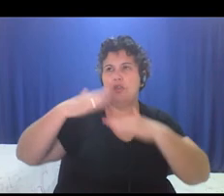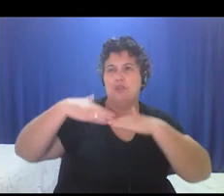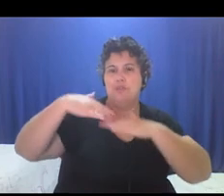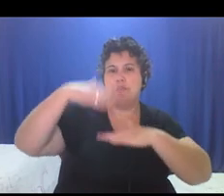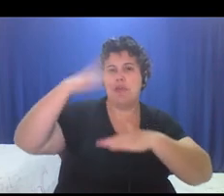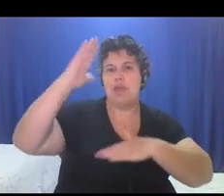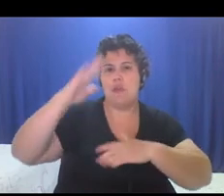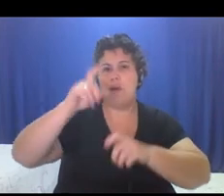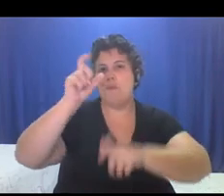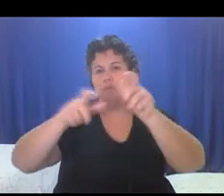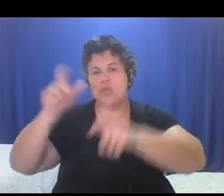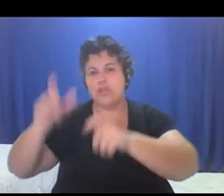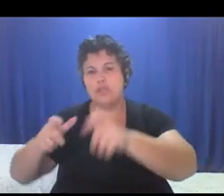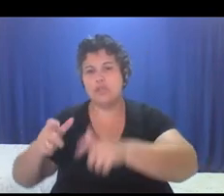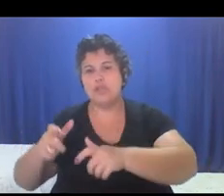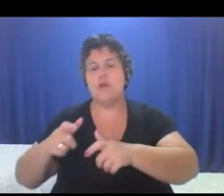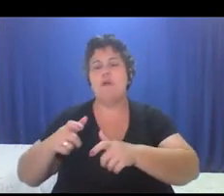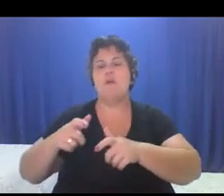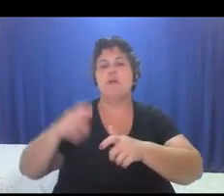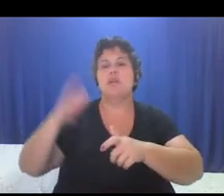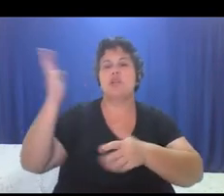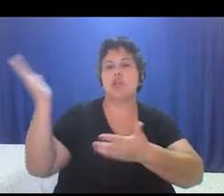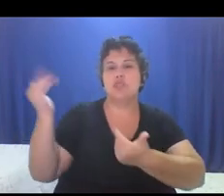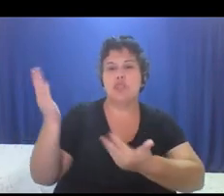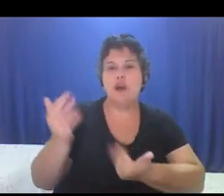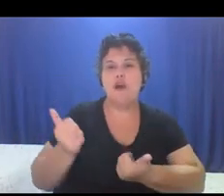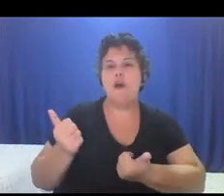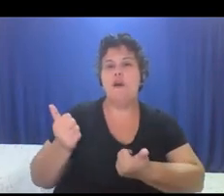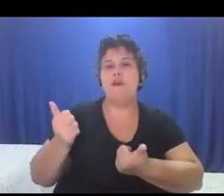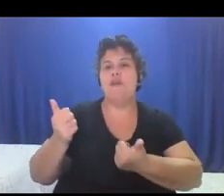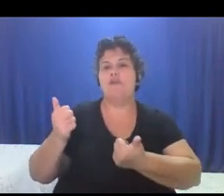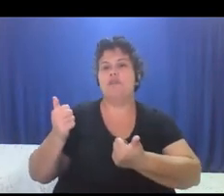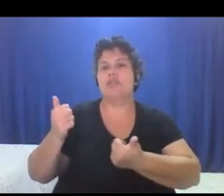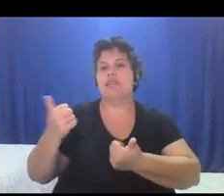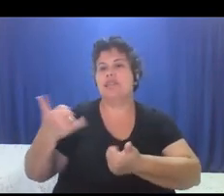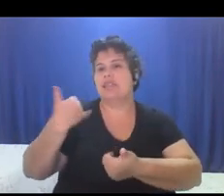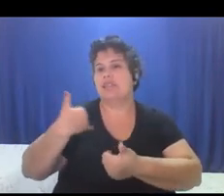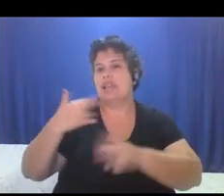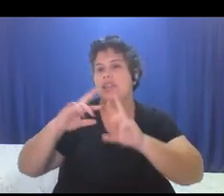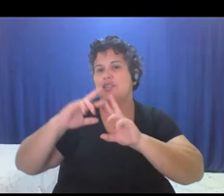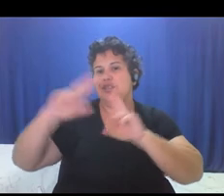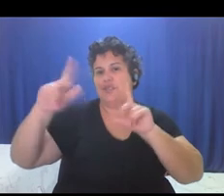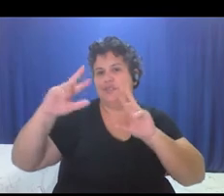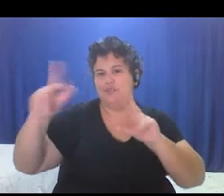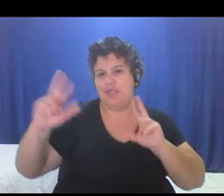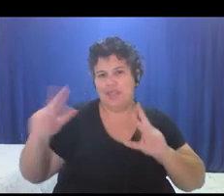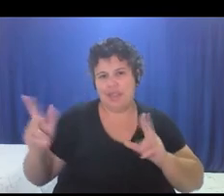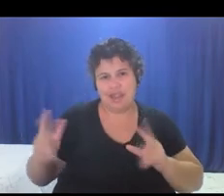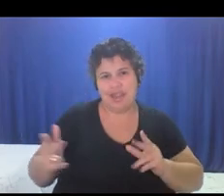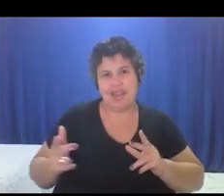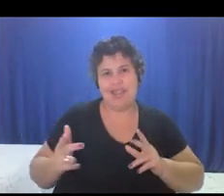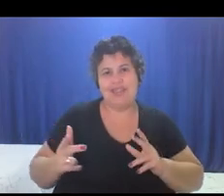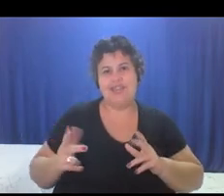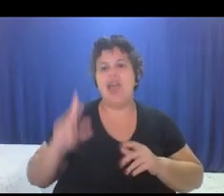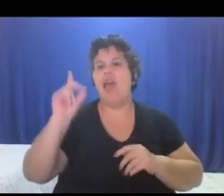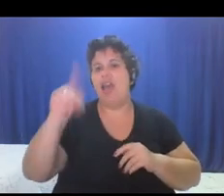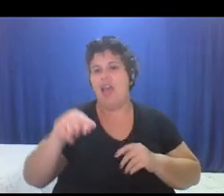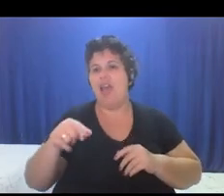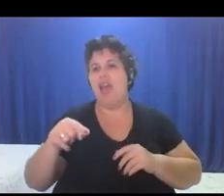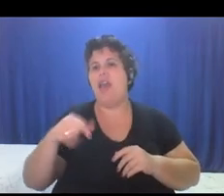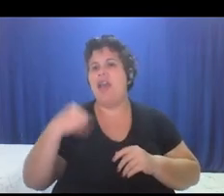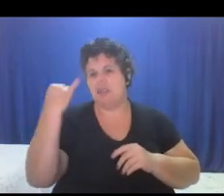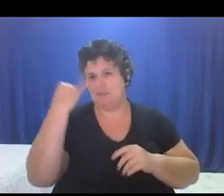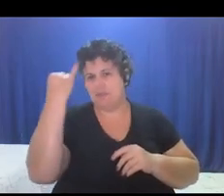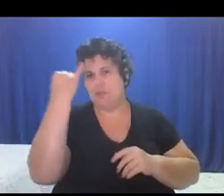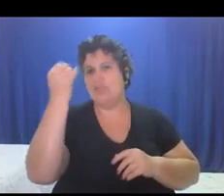de casa, de gerações diferentes. E trabalhando em sintonia por um único propósito, sabe? Eu acho que isso é muito mágico e tem